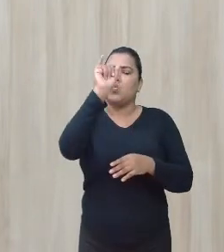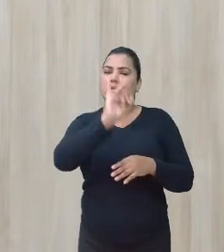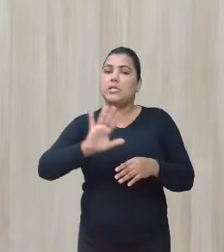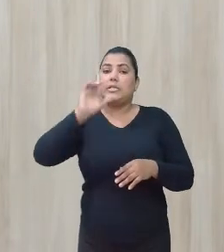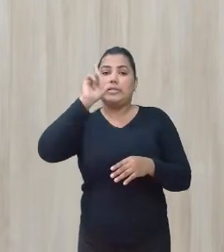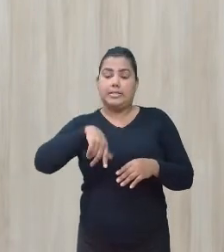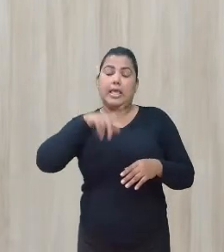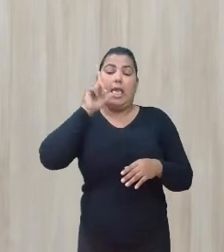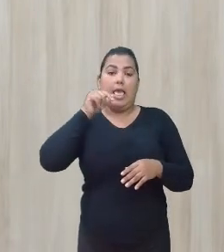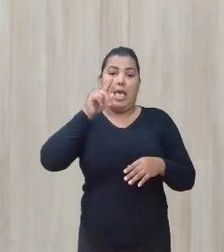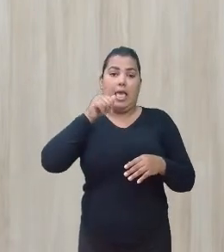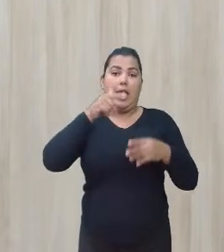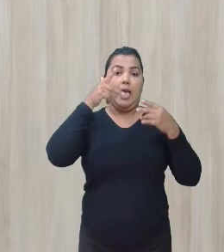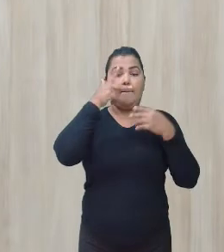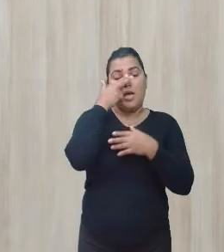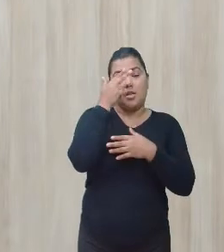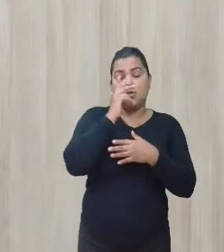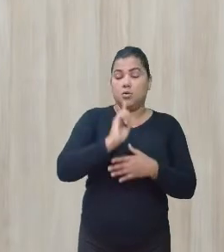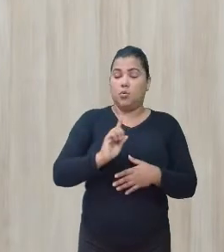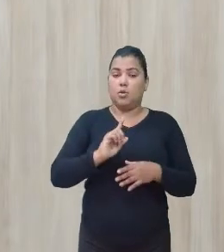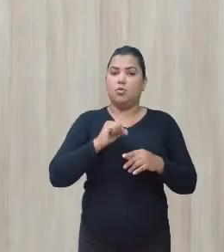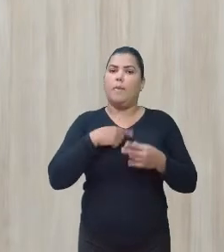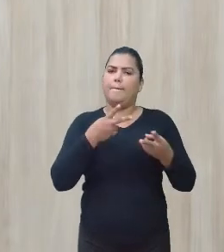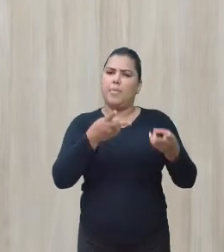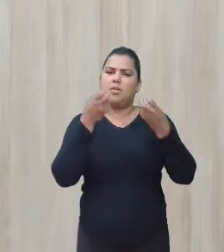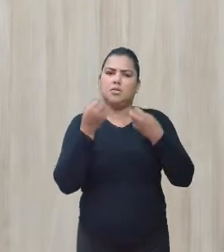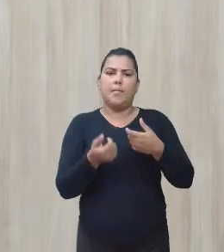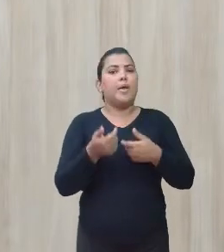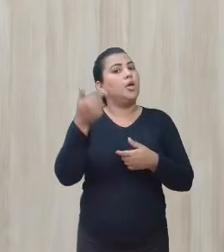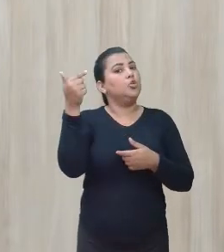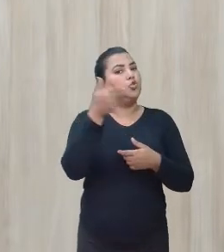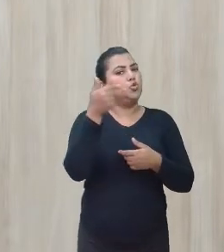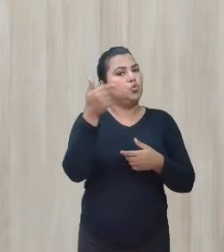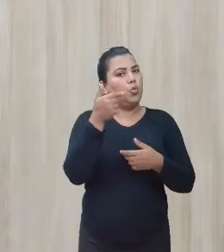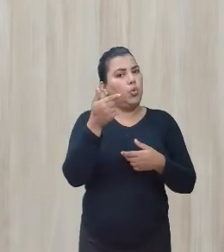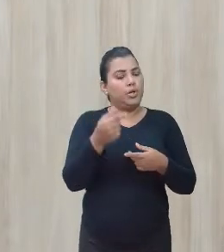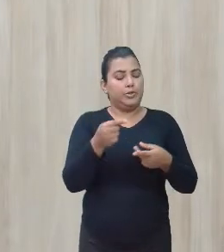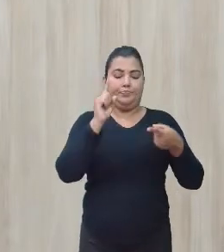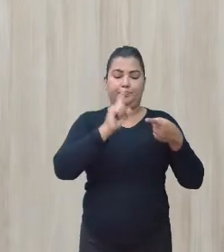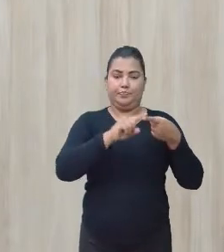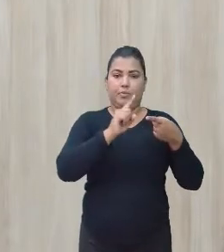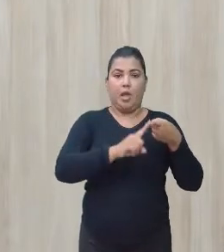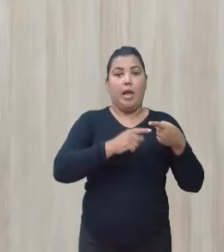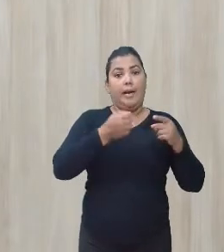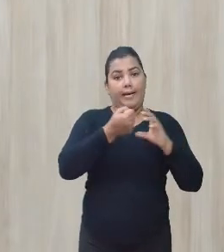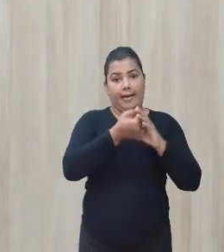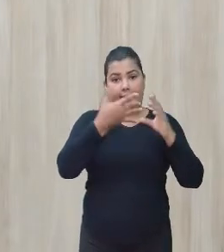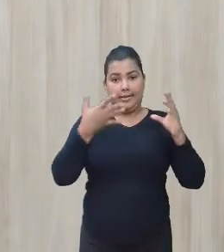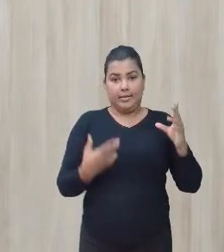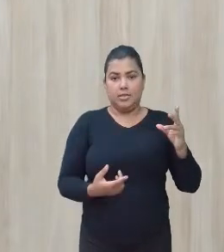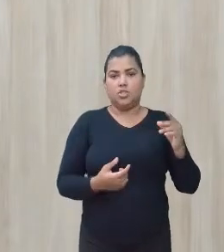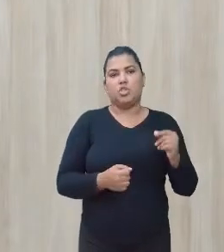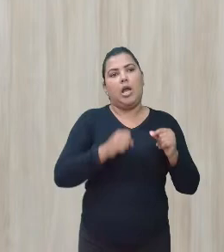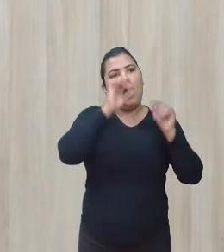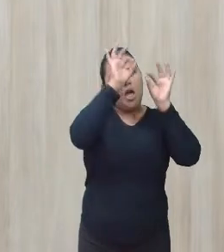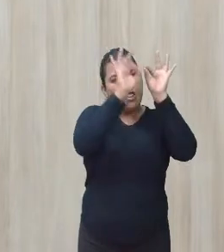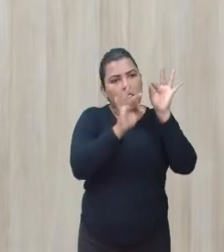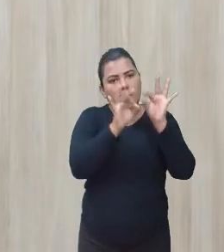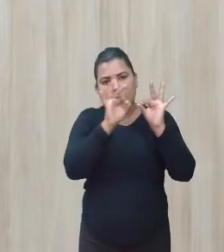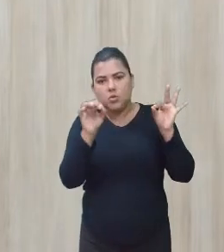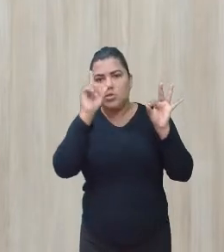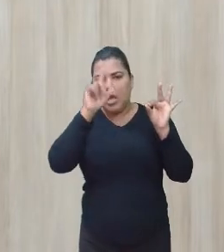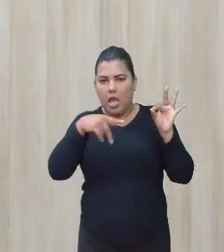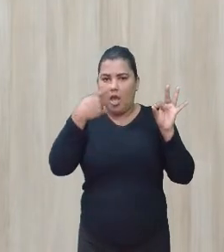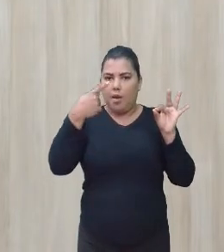semelhantes, eu tenho que observar essas duas situações, a questão das dimensões proporcionais e a questão dos ângulos.